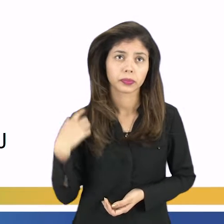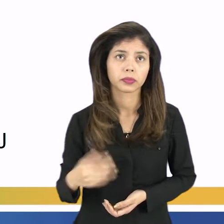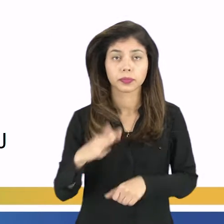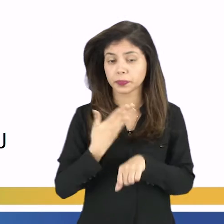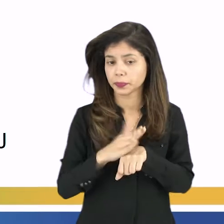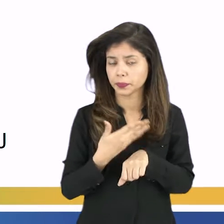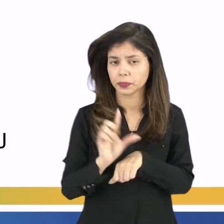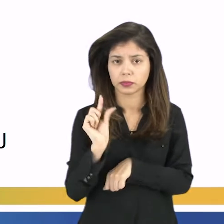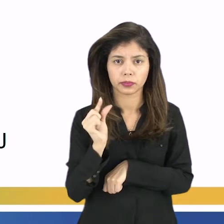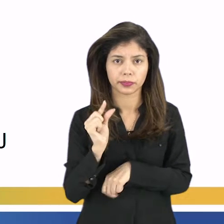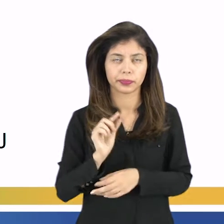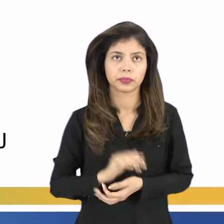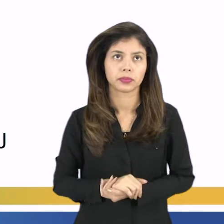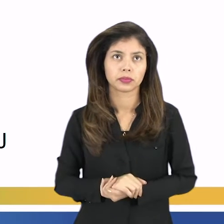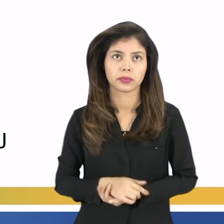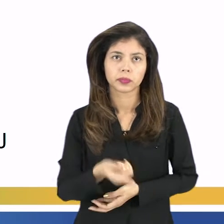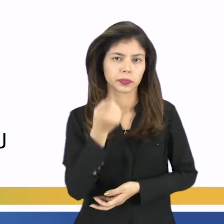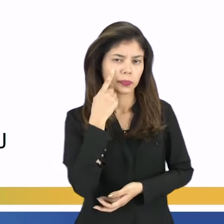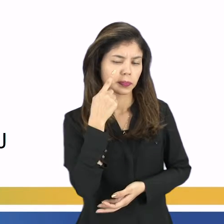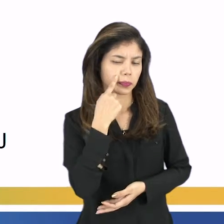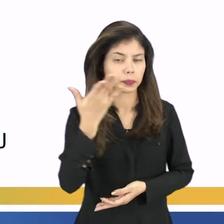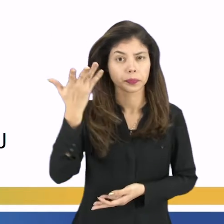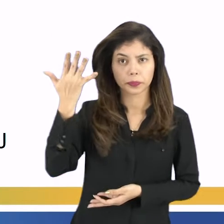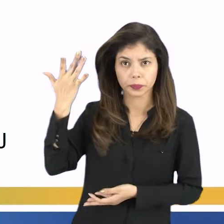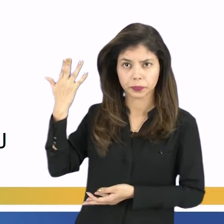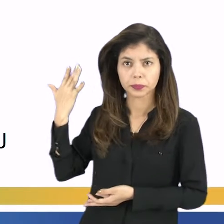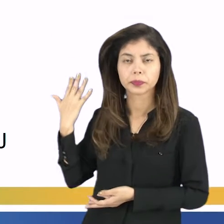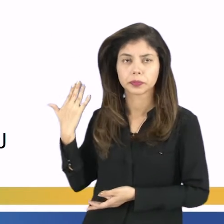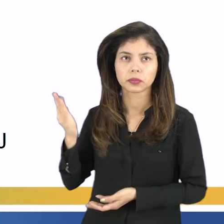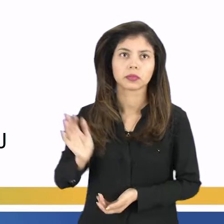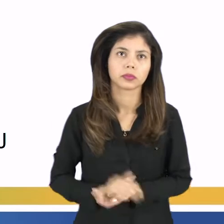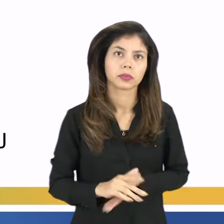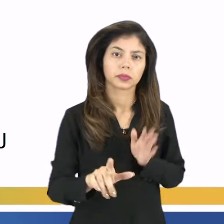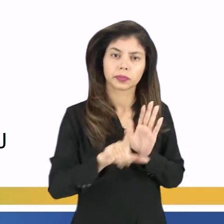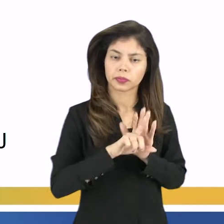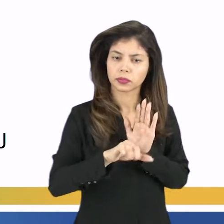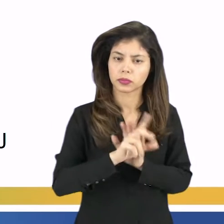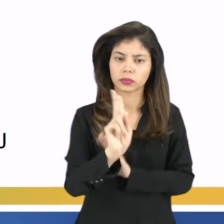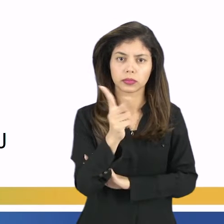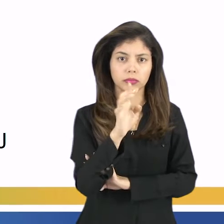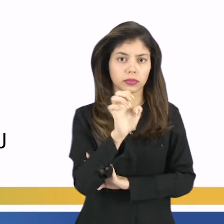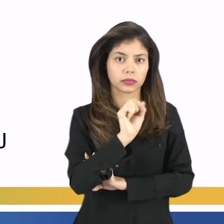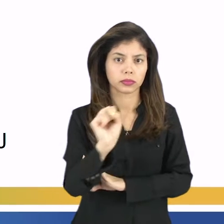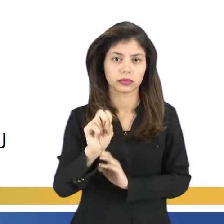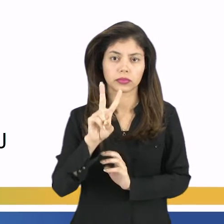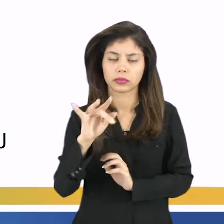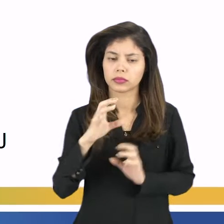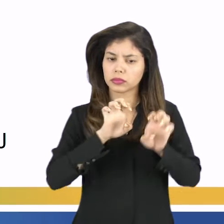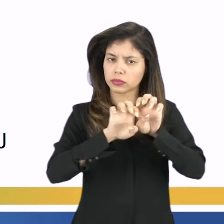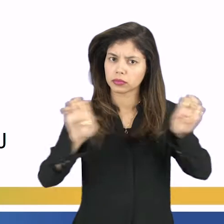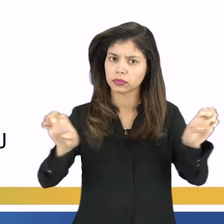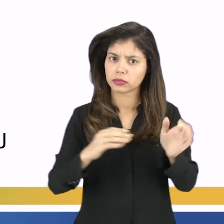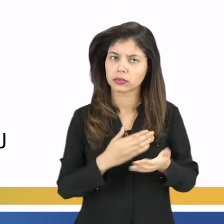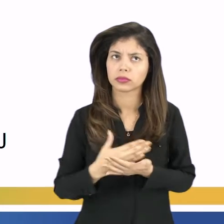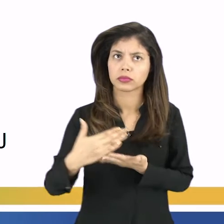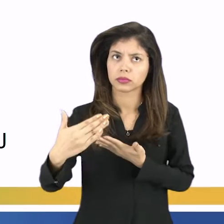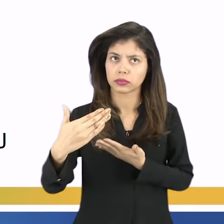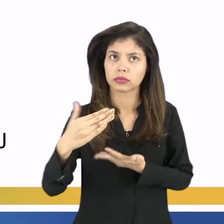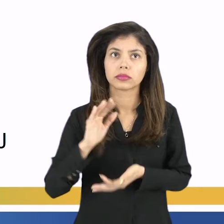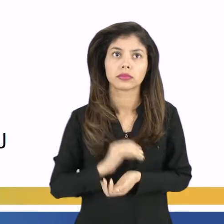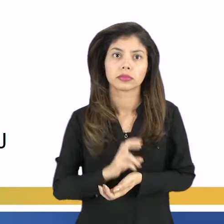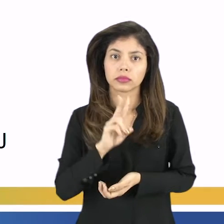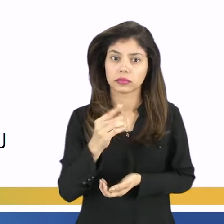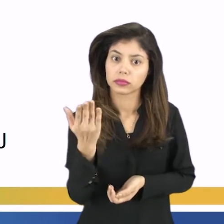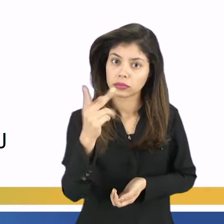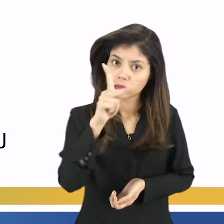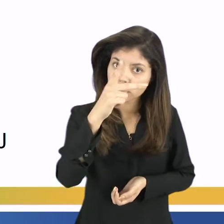Vamos praticar. Como nós vimos anteriormente, a lei de Hess ela vai dar para a gente sempre equações subsequentes, né? Então você vai ter